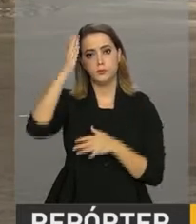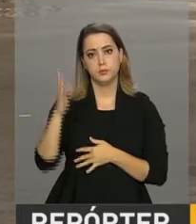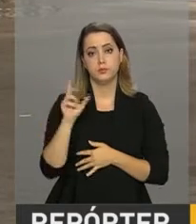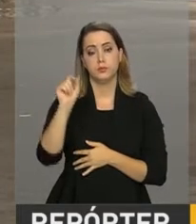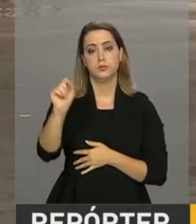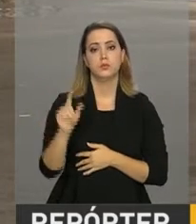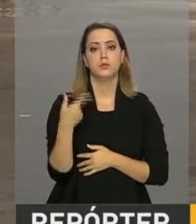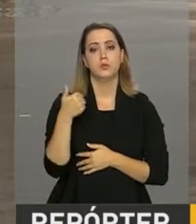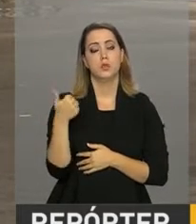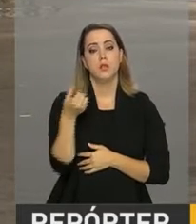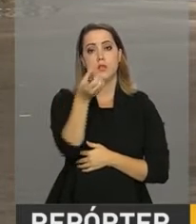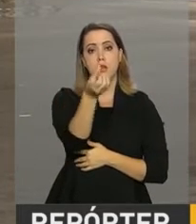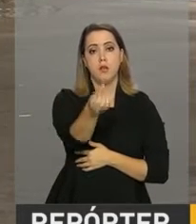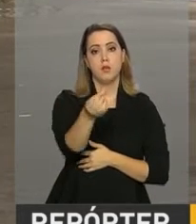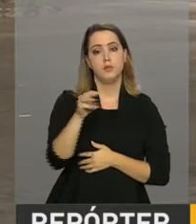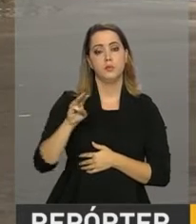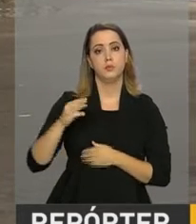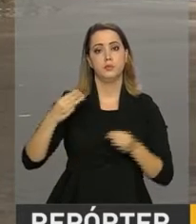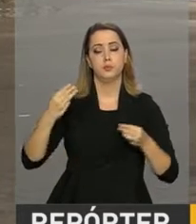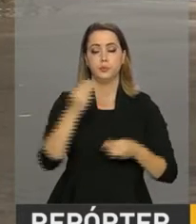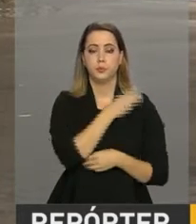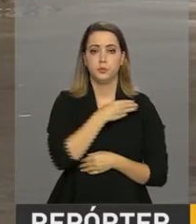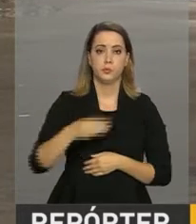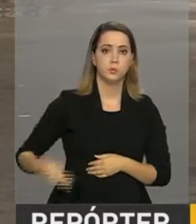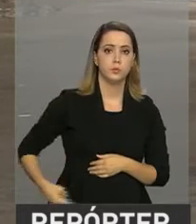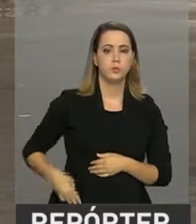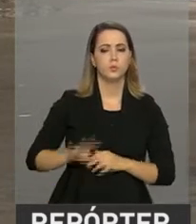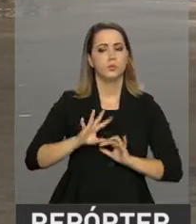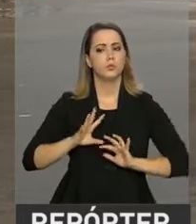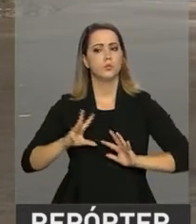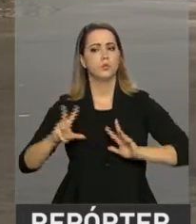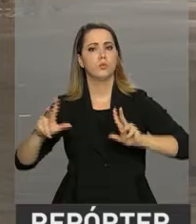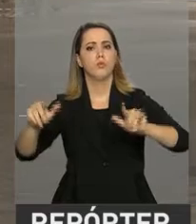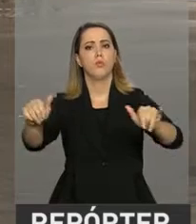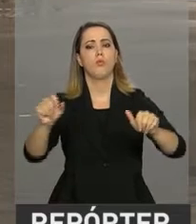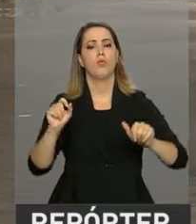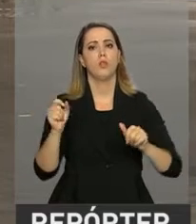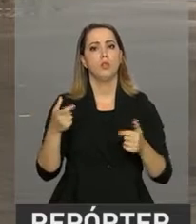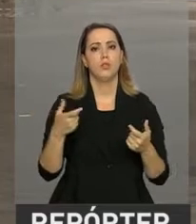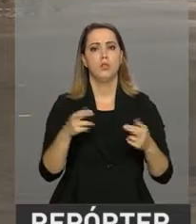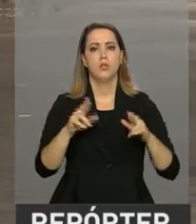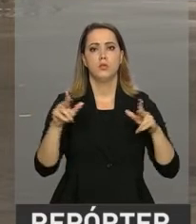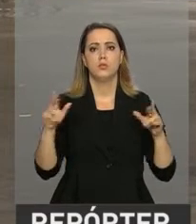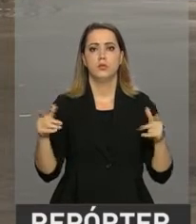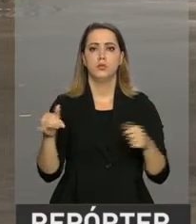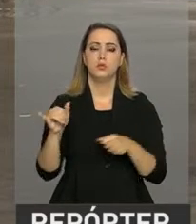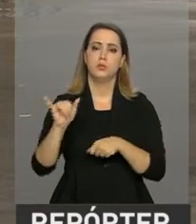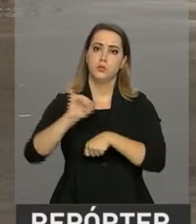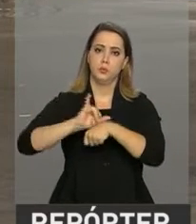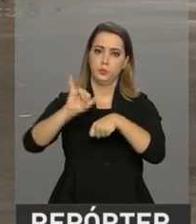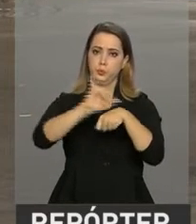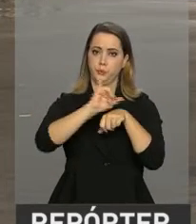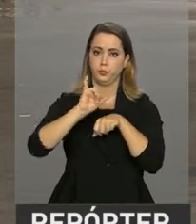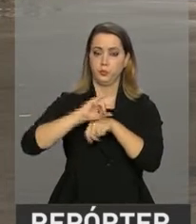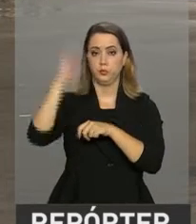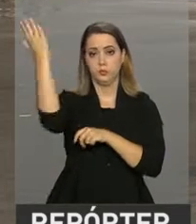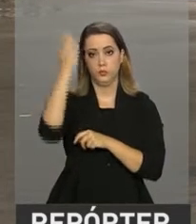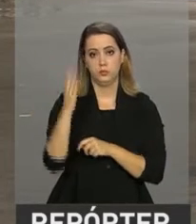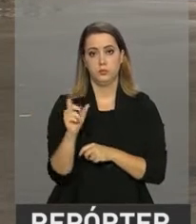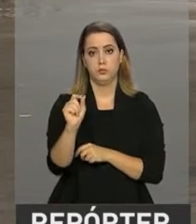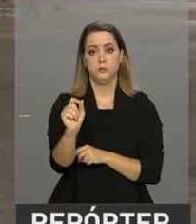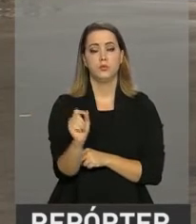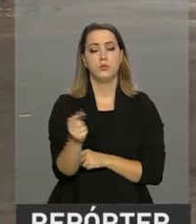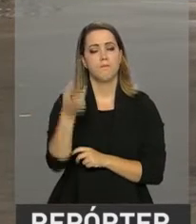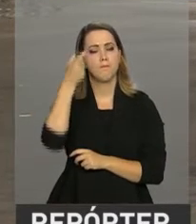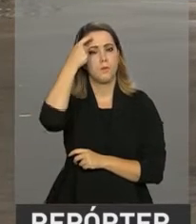disso pelo menos 16 ministros vão se espalhar pelas diferentes por diferentes capitais do país e conscientiza